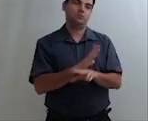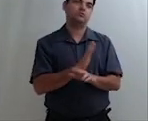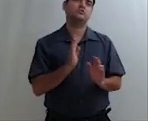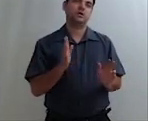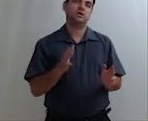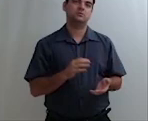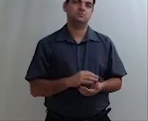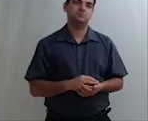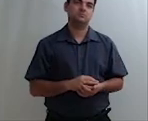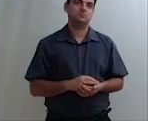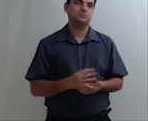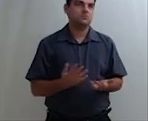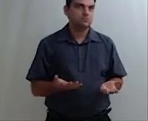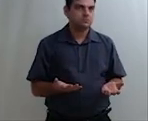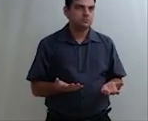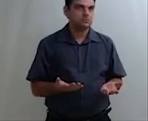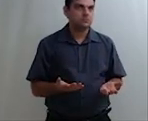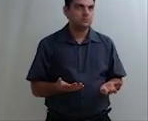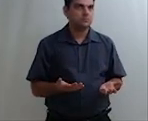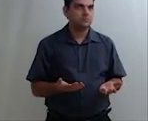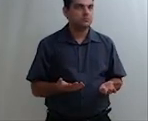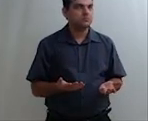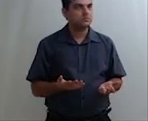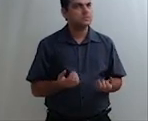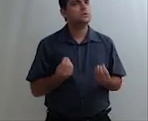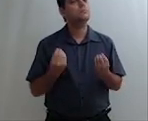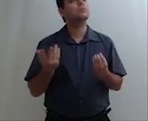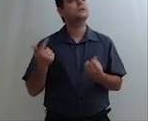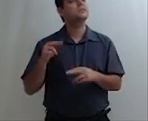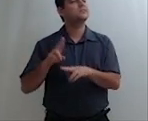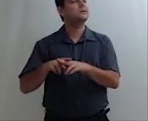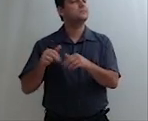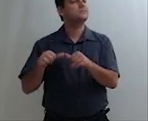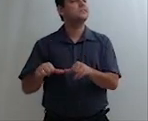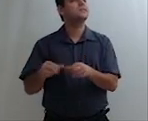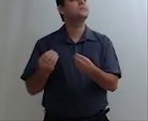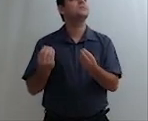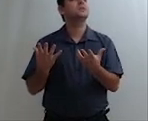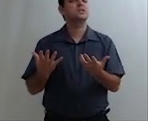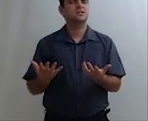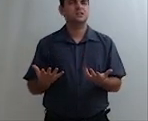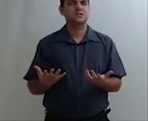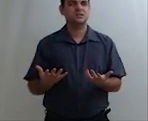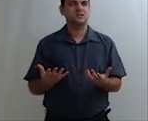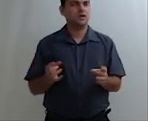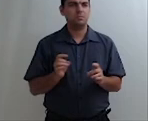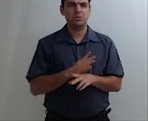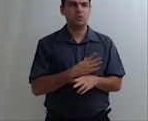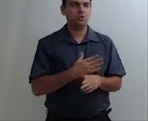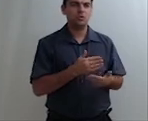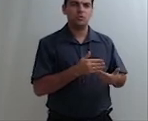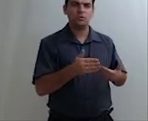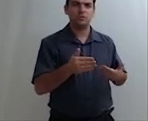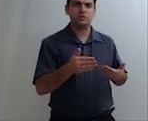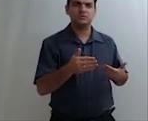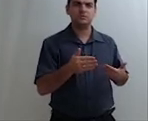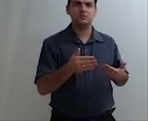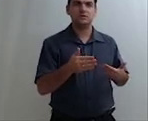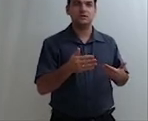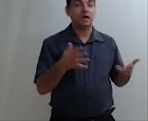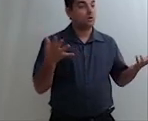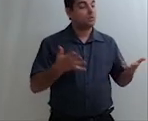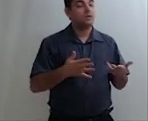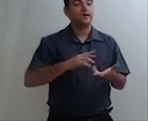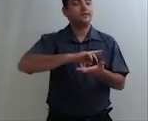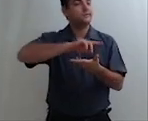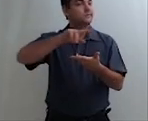não há mais necessidade novamente né ser decretada a prisão preventiva do acusado so pena